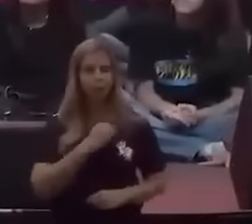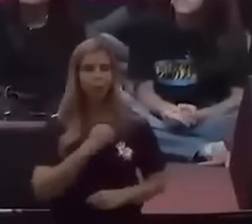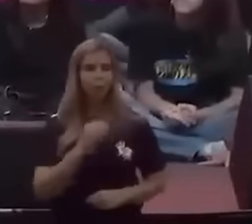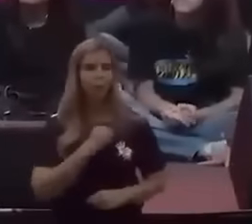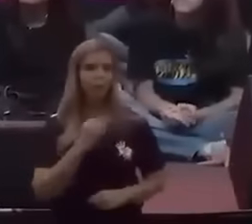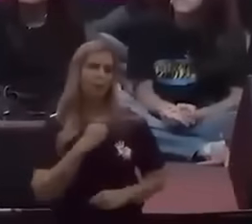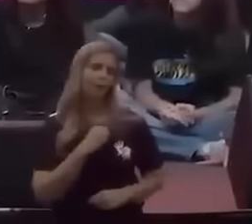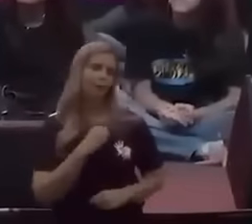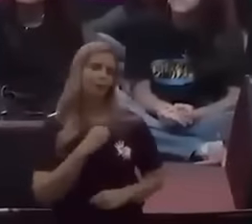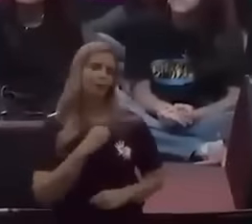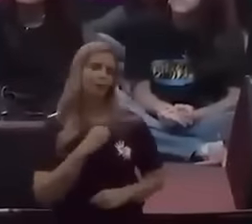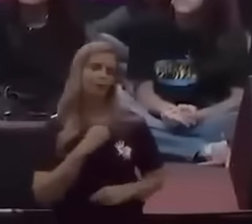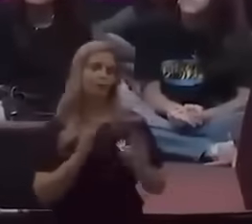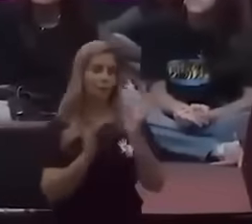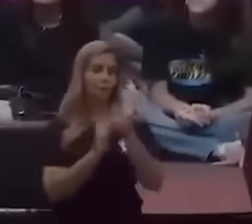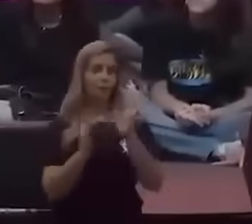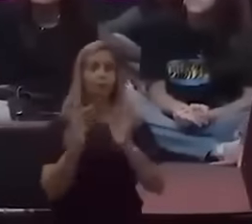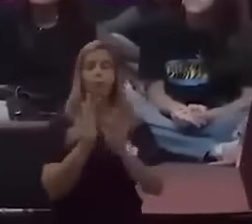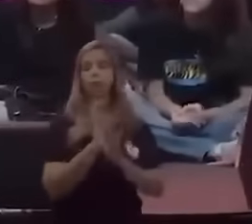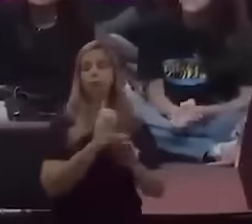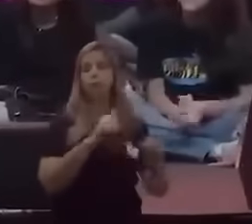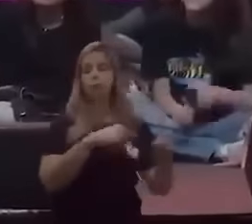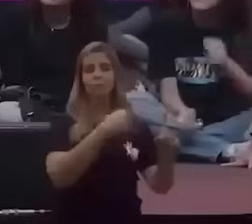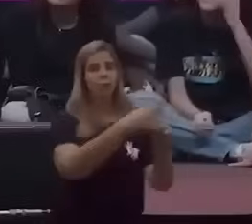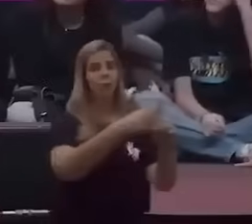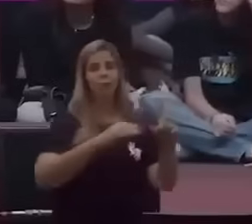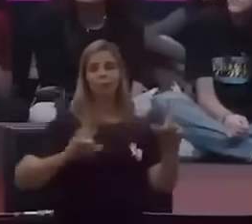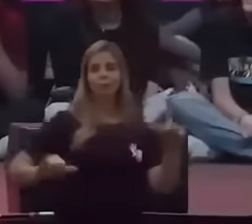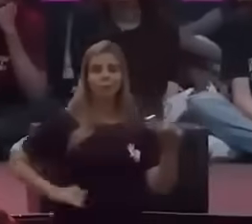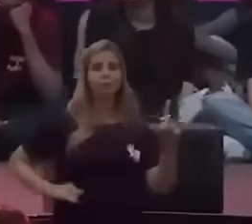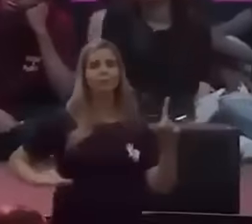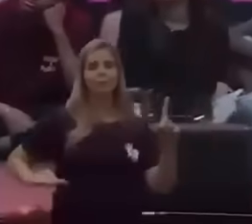Pai moê-lo naquela cruz.